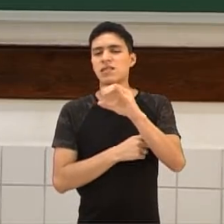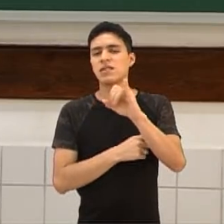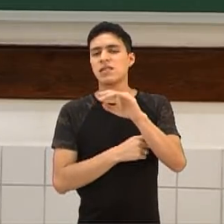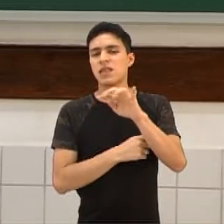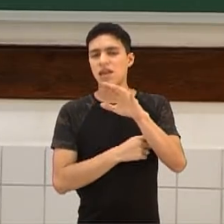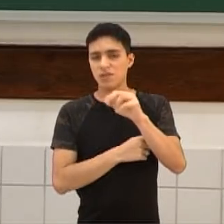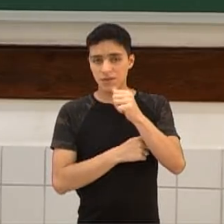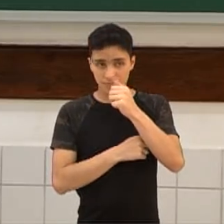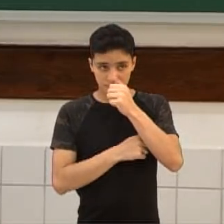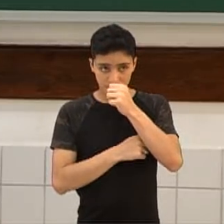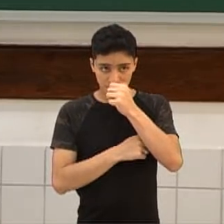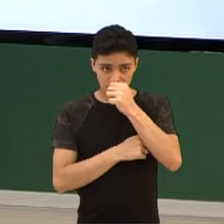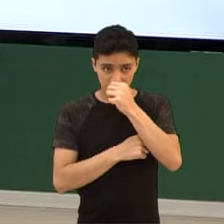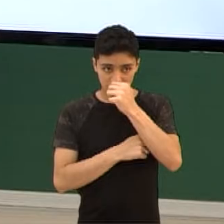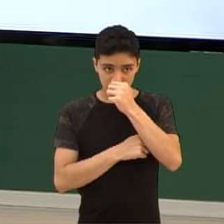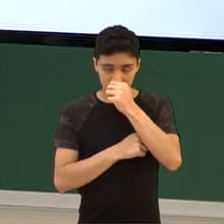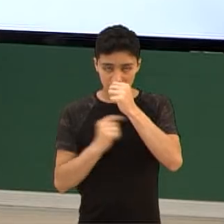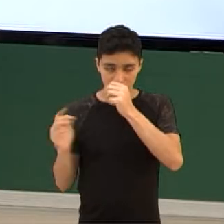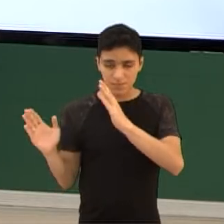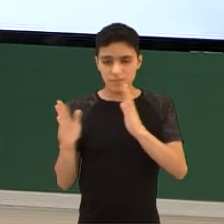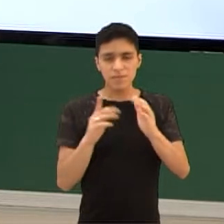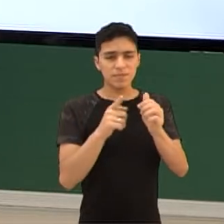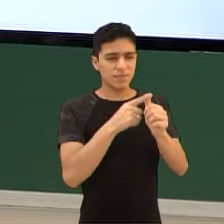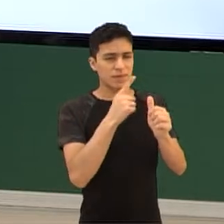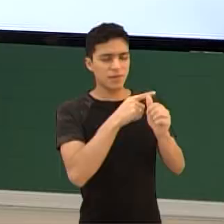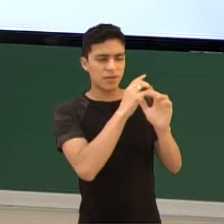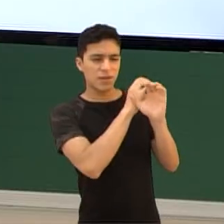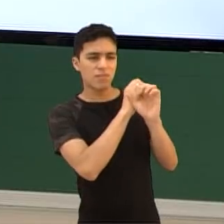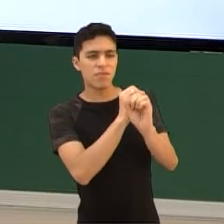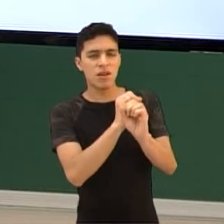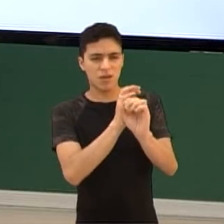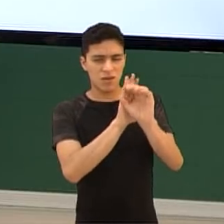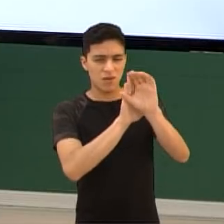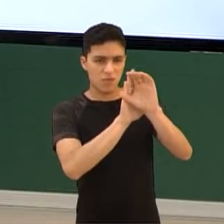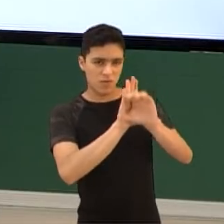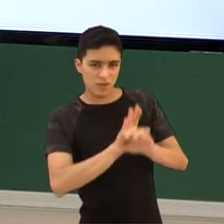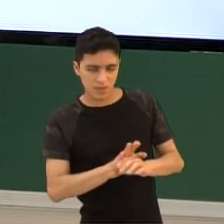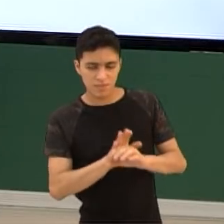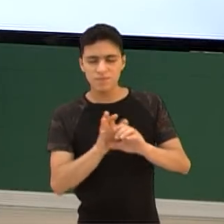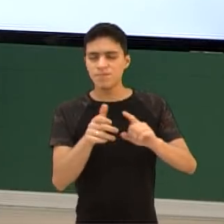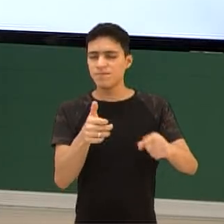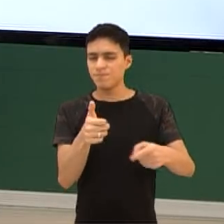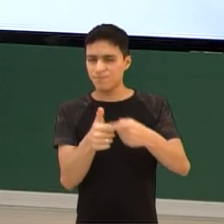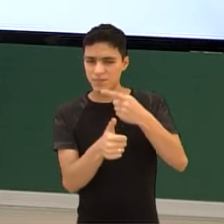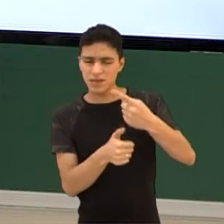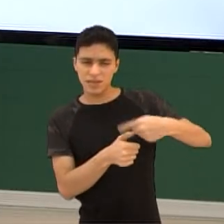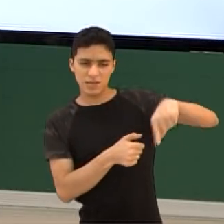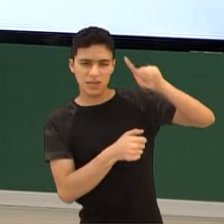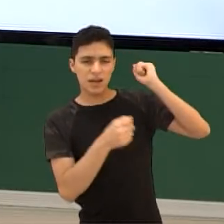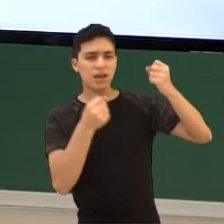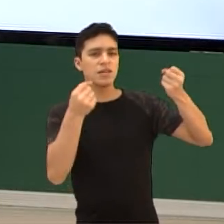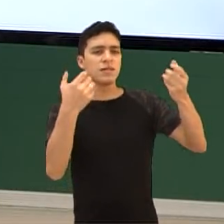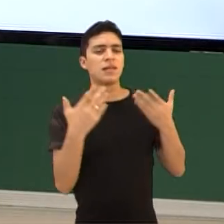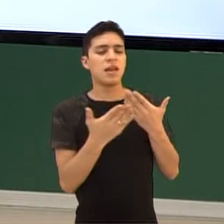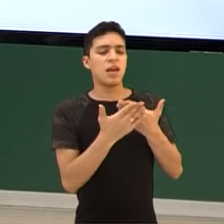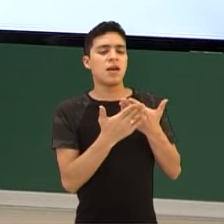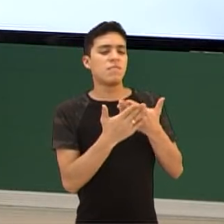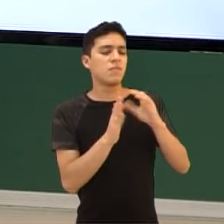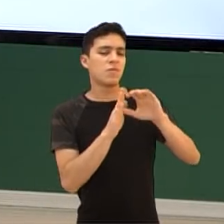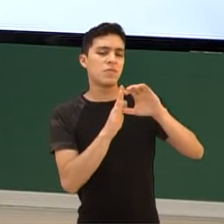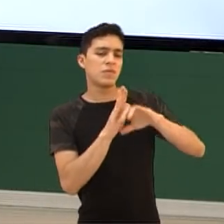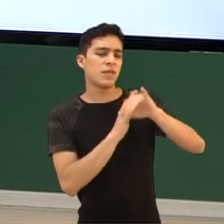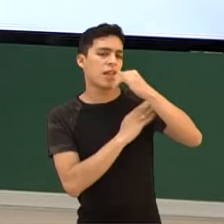lá. Pessoal, para isso nós vamos ter que retomar alguns conceitos bem básicos, né? Primeiro, nós falamos nas aulas anteriores sobre o conceito de